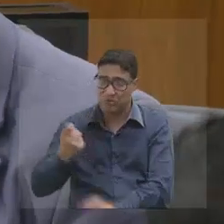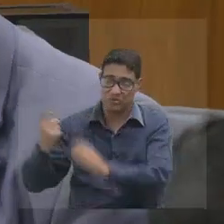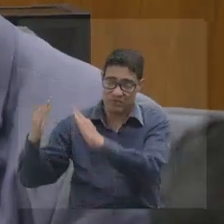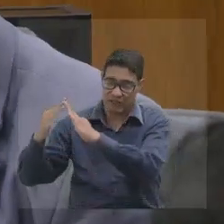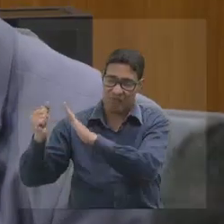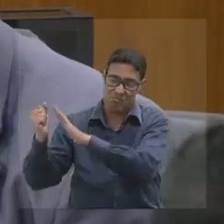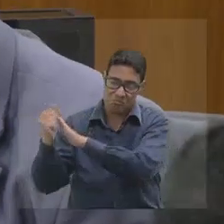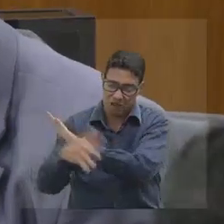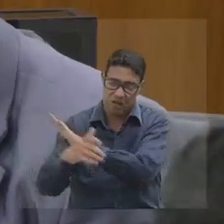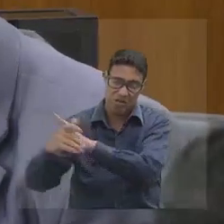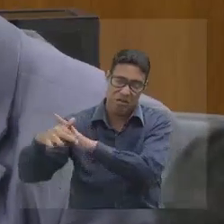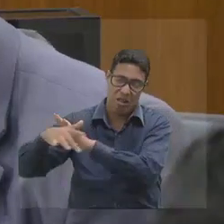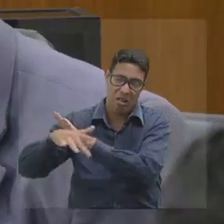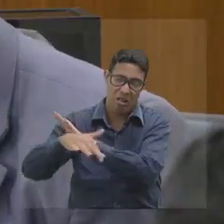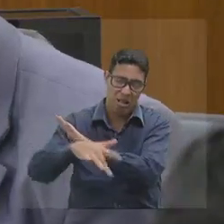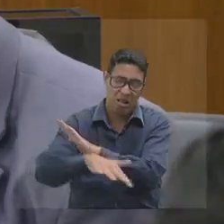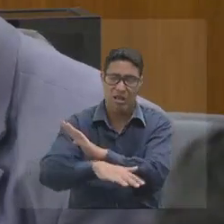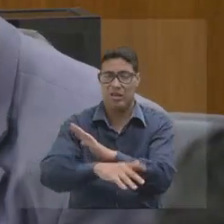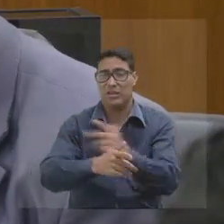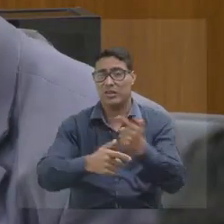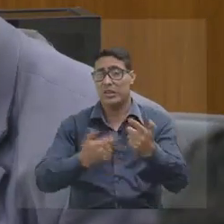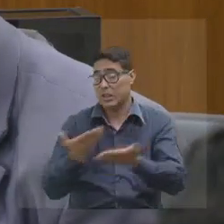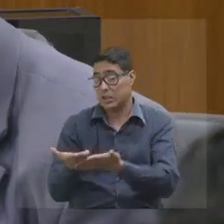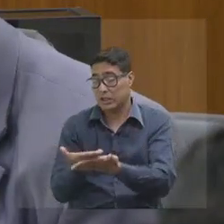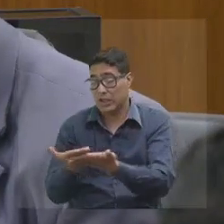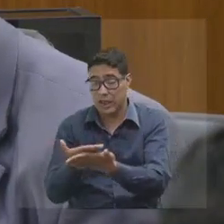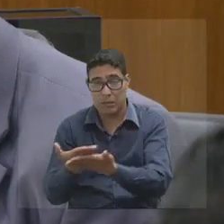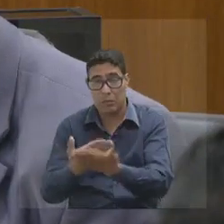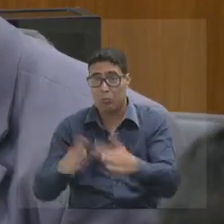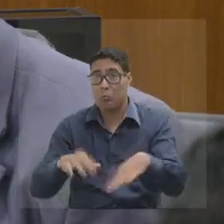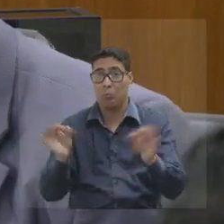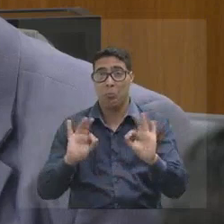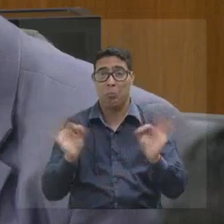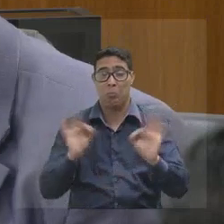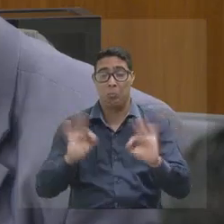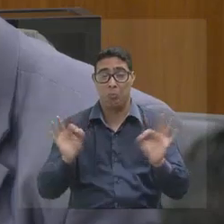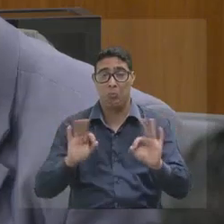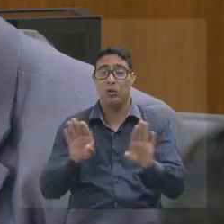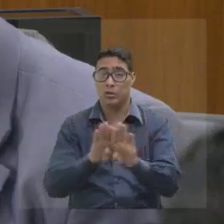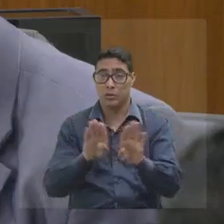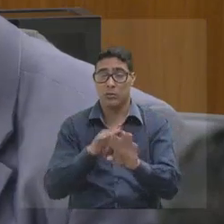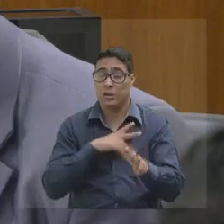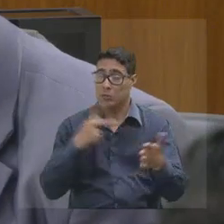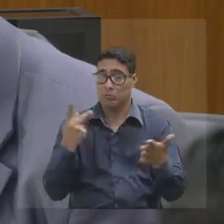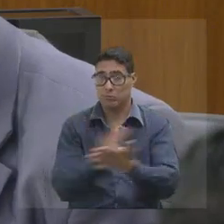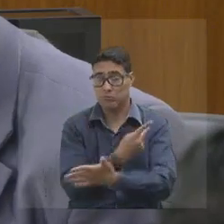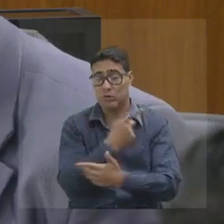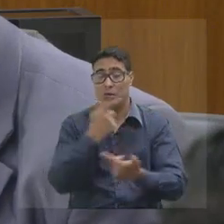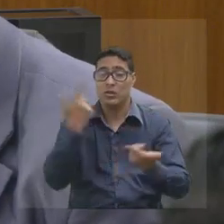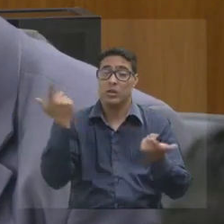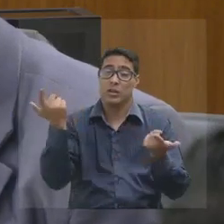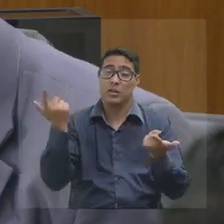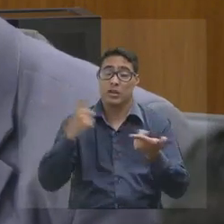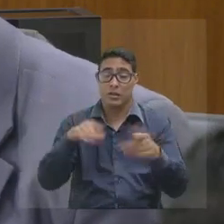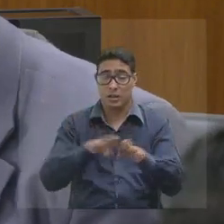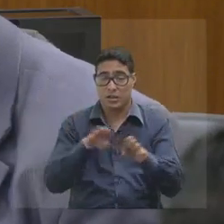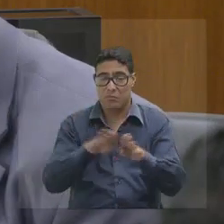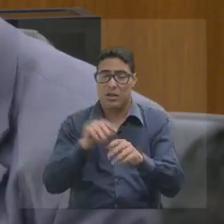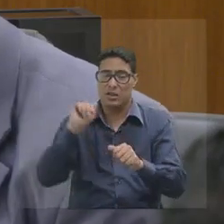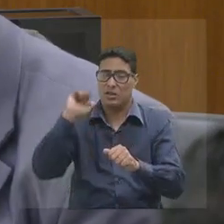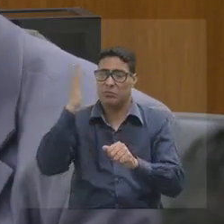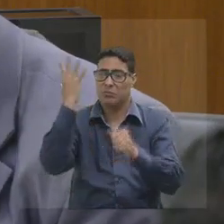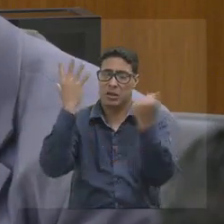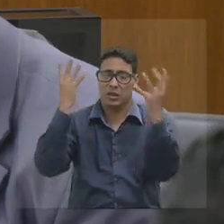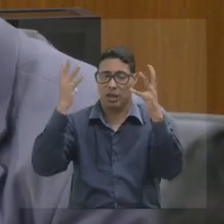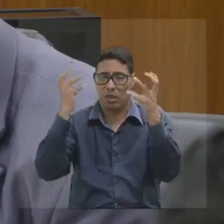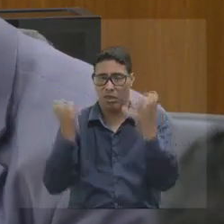diretamente no mesmo sem nenhum também há a ocorrência do processo de degradação da Mata ciliar ao